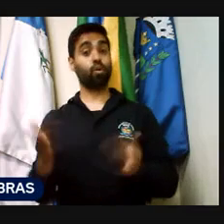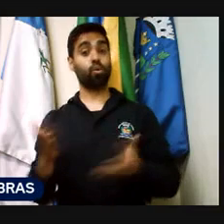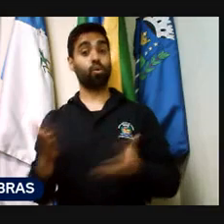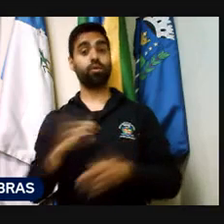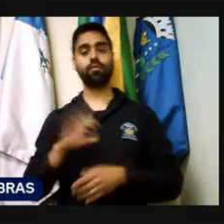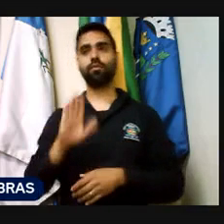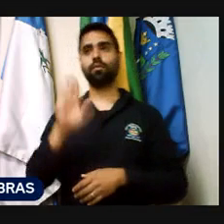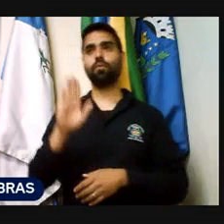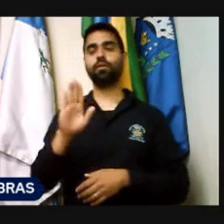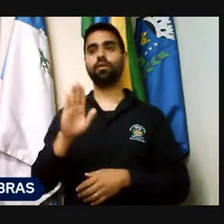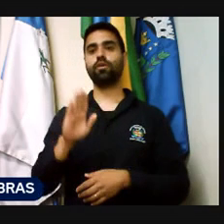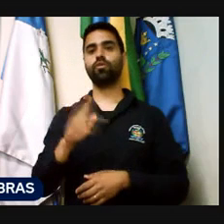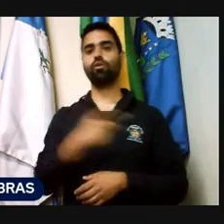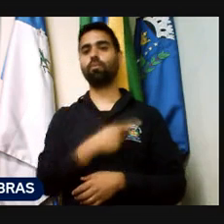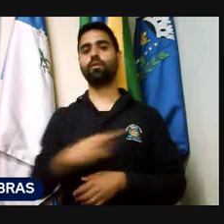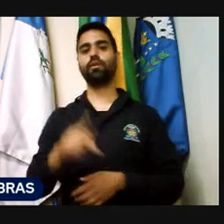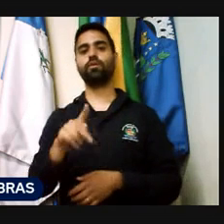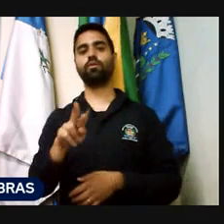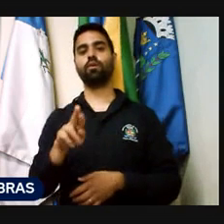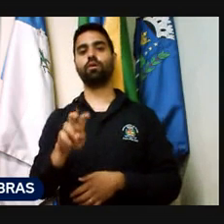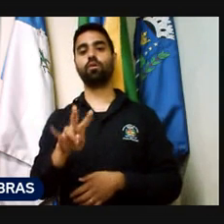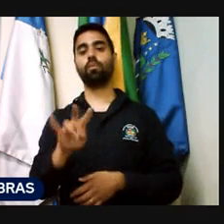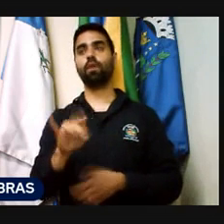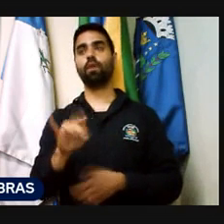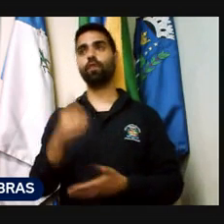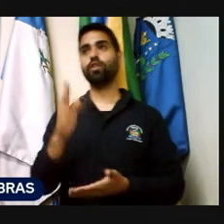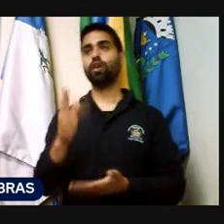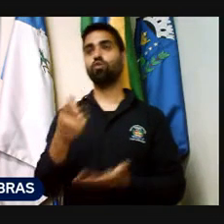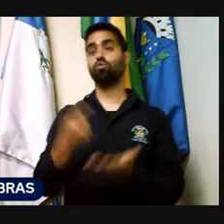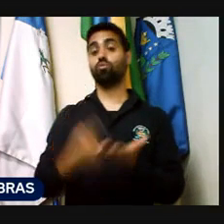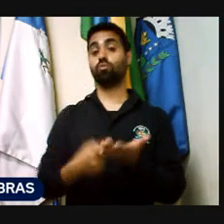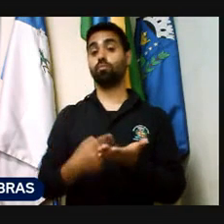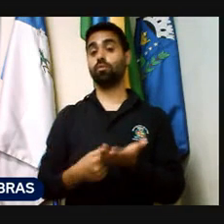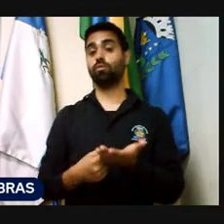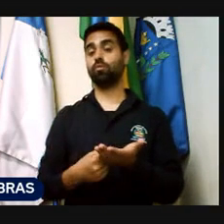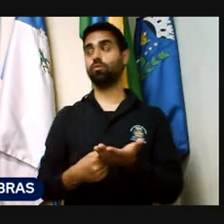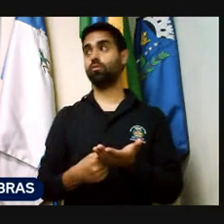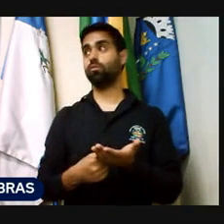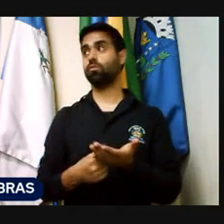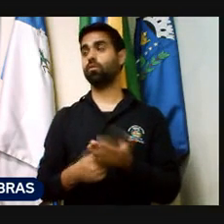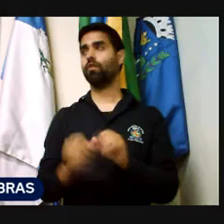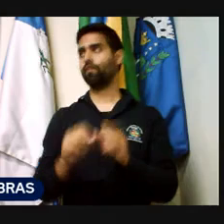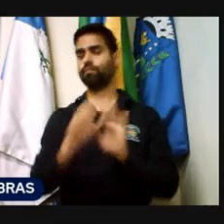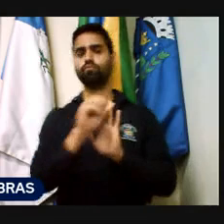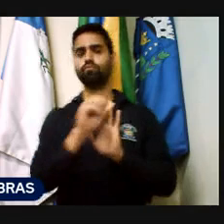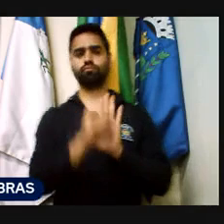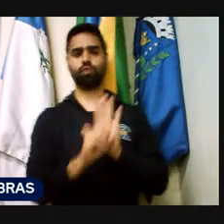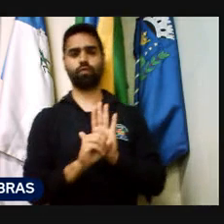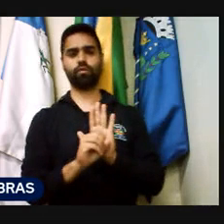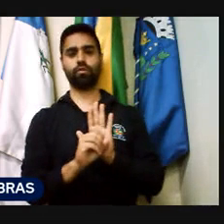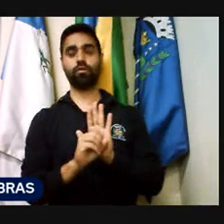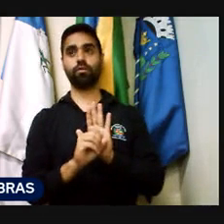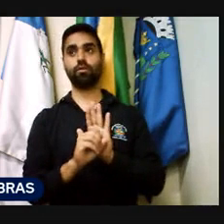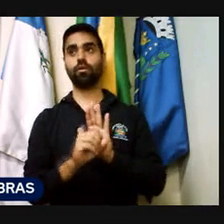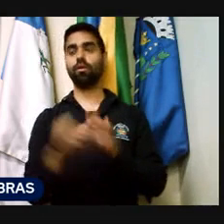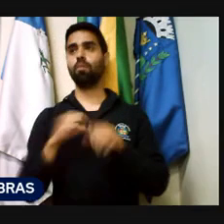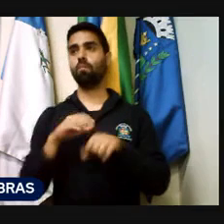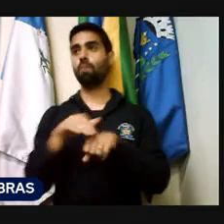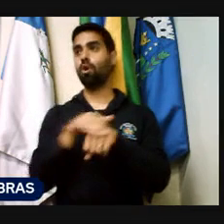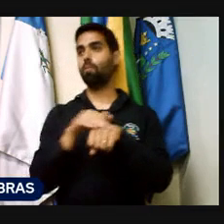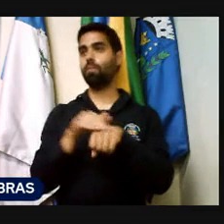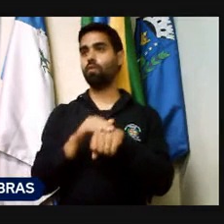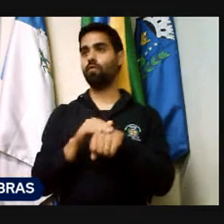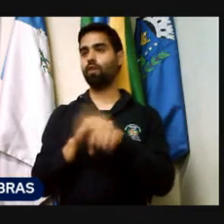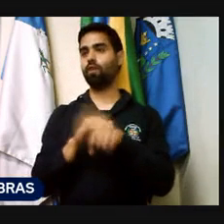o presidente do PREV, que agendou conosco, através de ofício, uma conversa